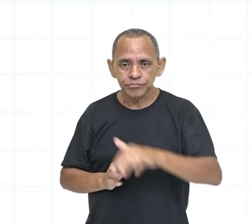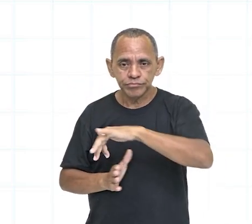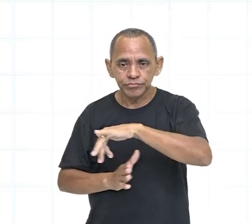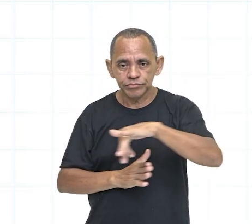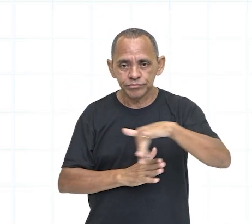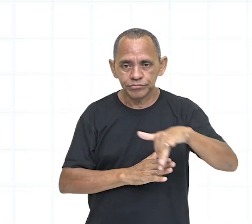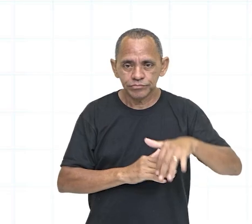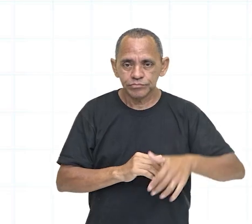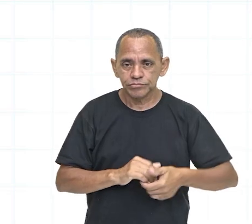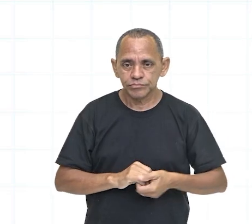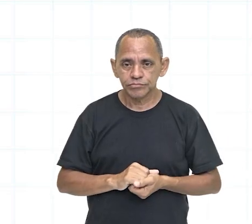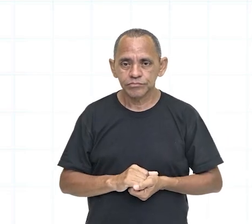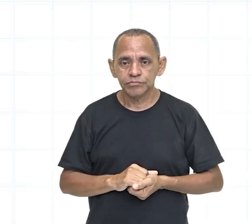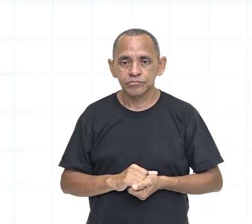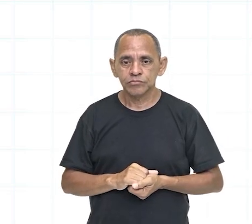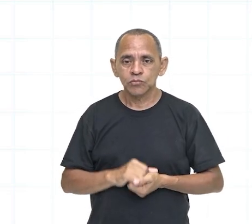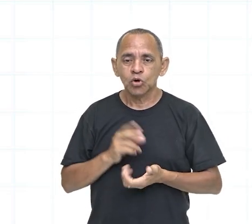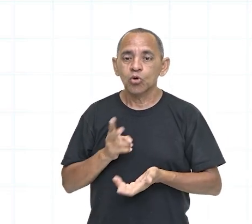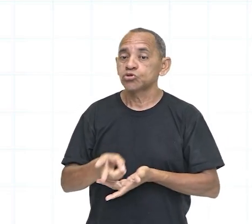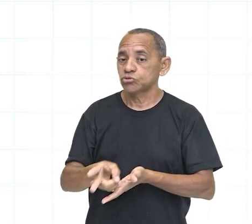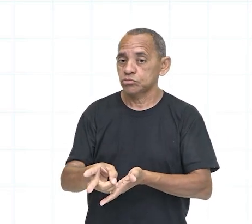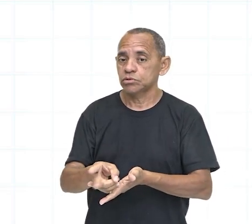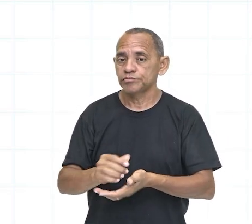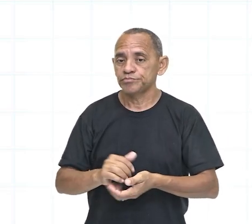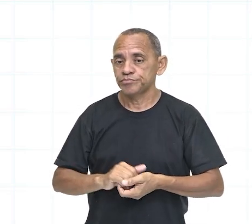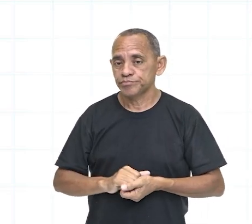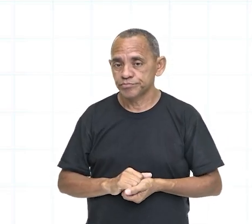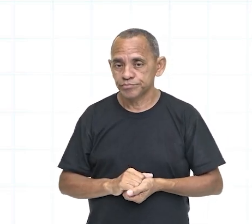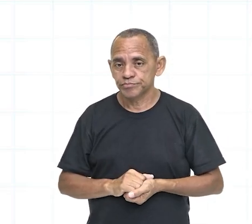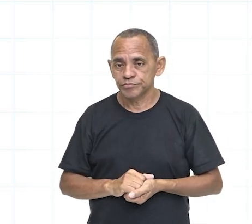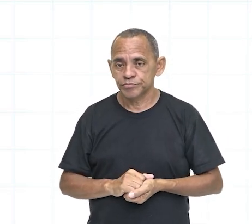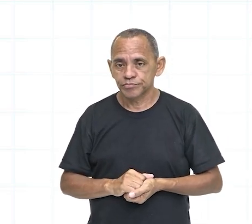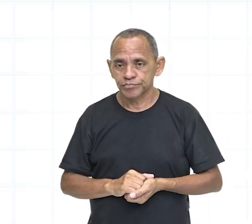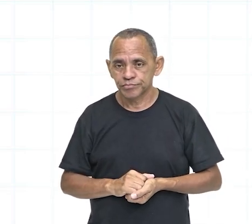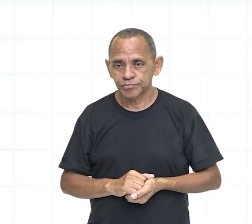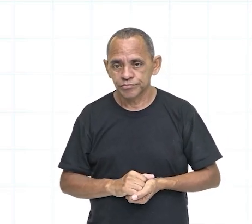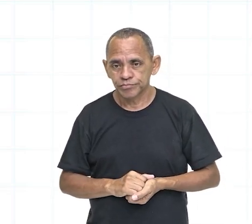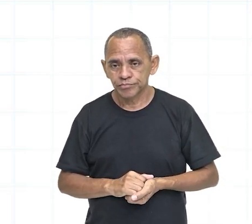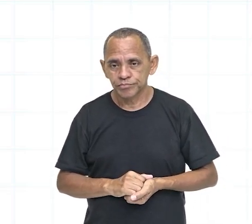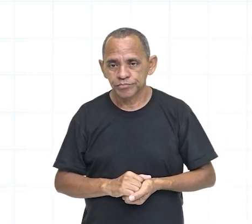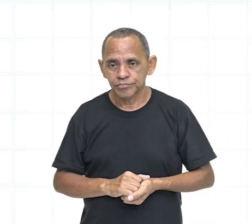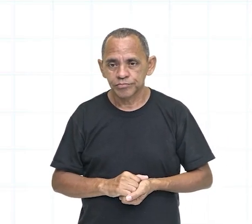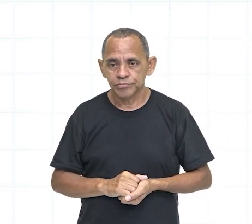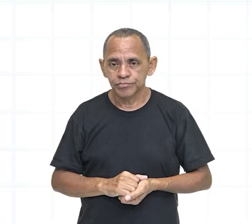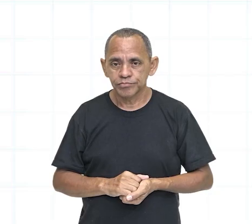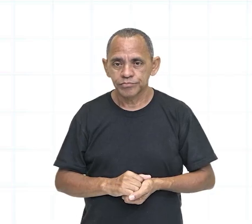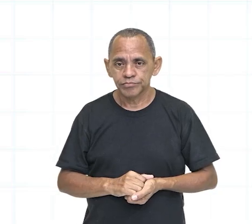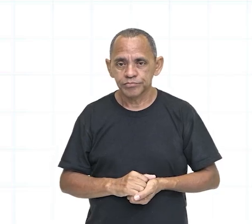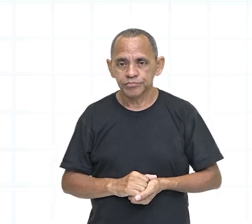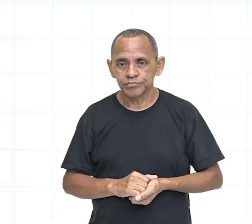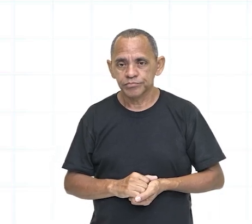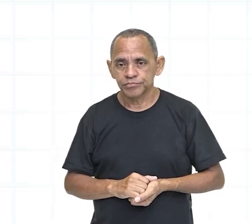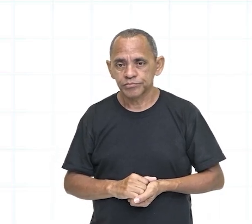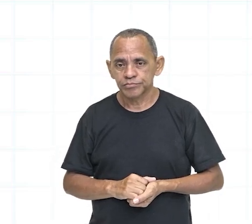Na sequência, nós temos aqui dizendo o seguinte: Following the independence of the United States